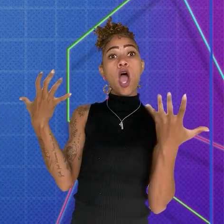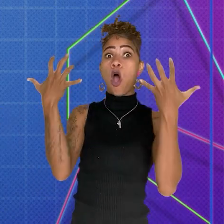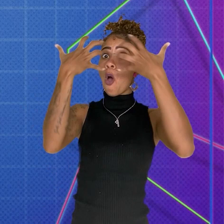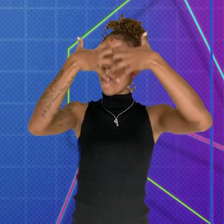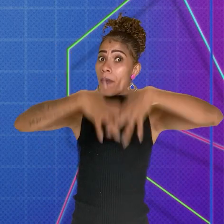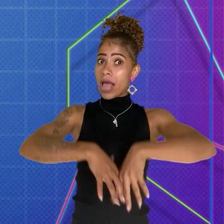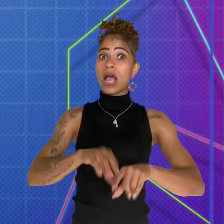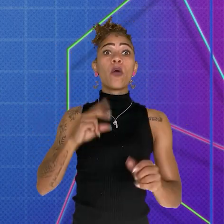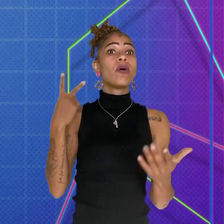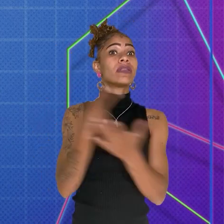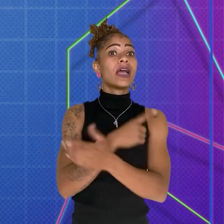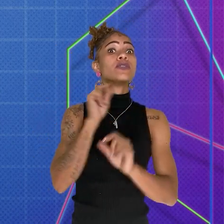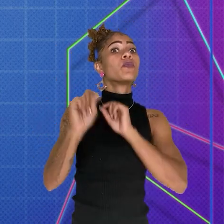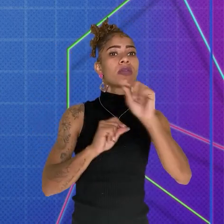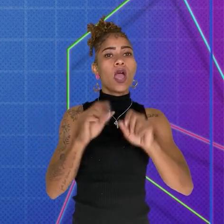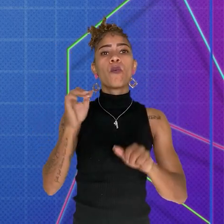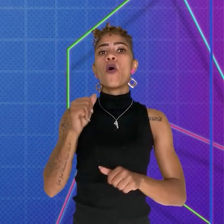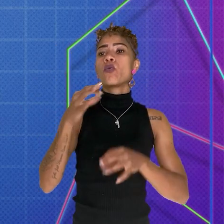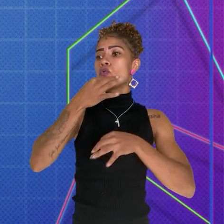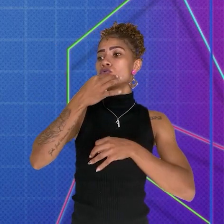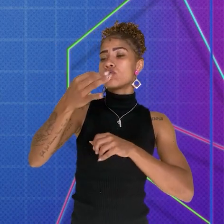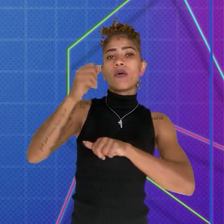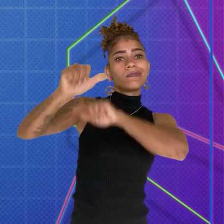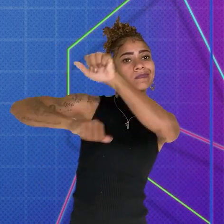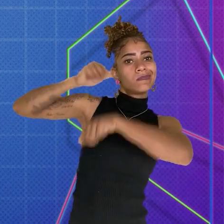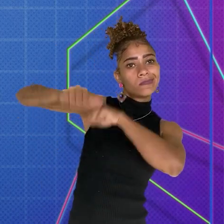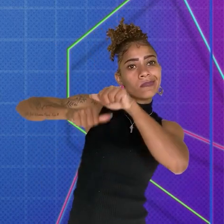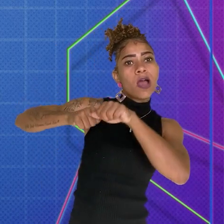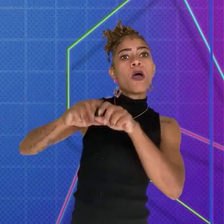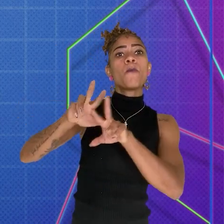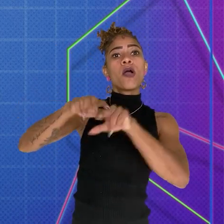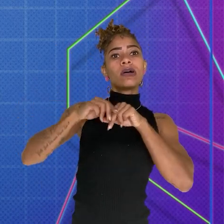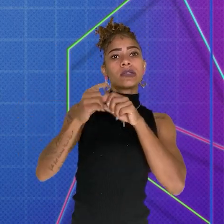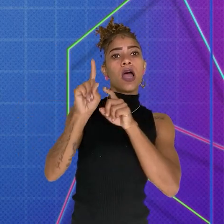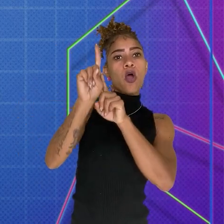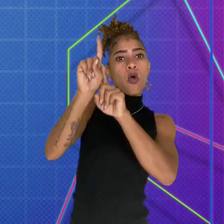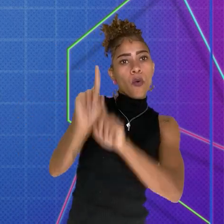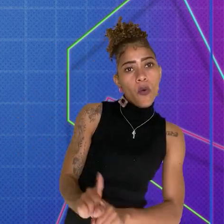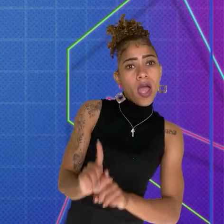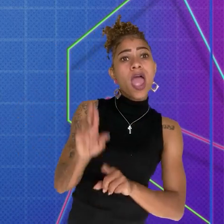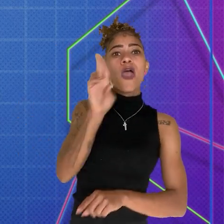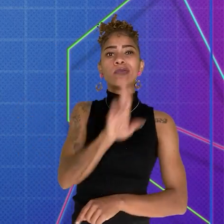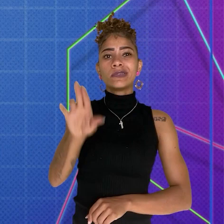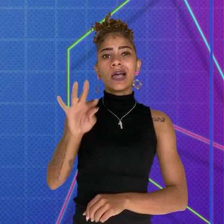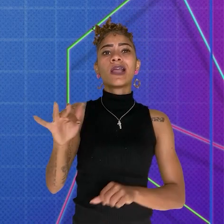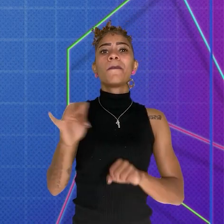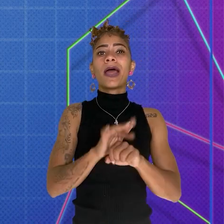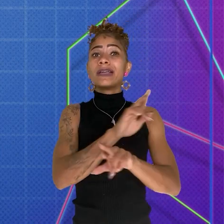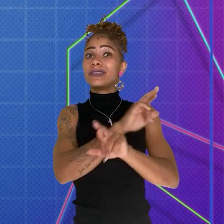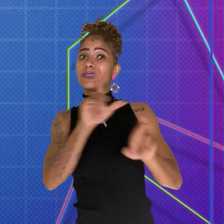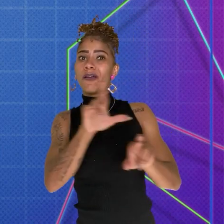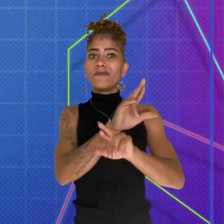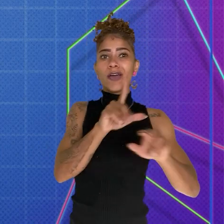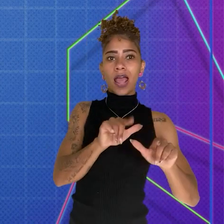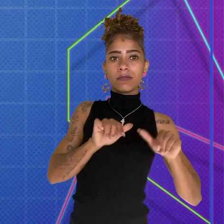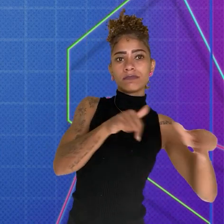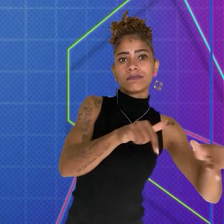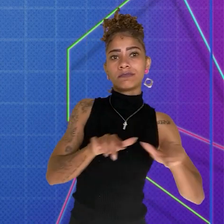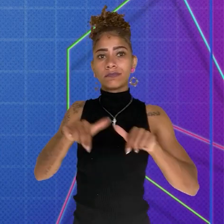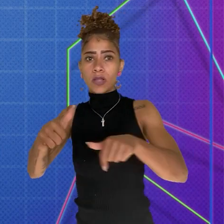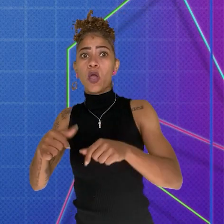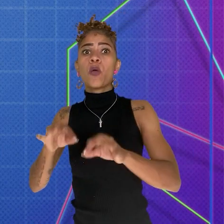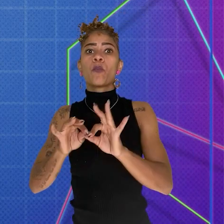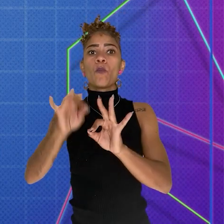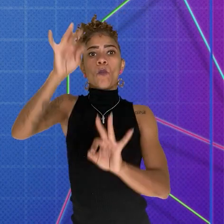ocorre quando o som é modificado pela força da gravidade. Na criação de jogos, essa técnica pode ser usada para simular diferentes situações que